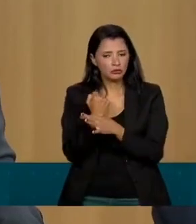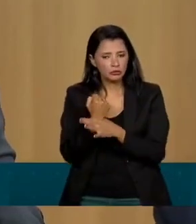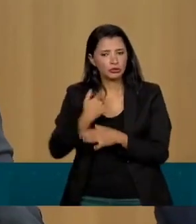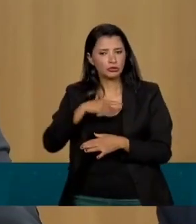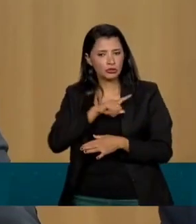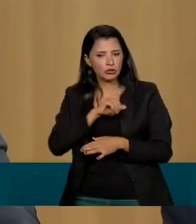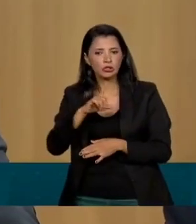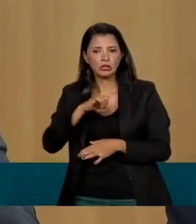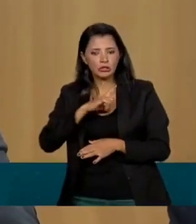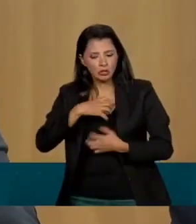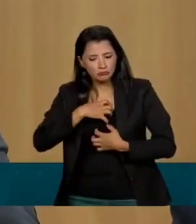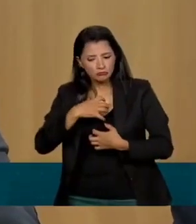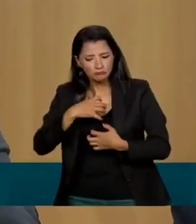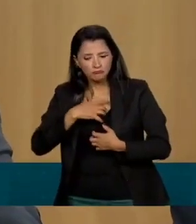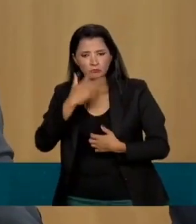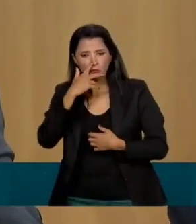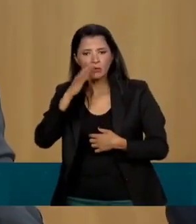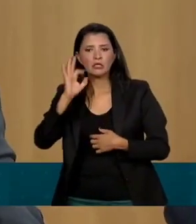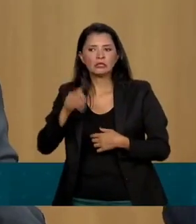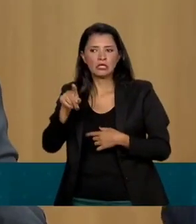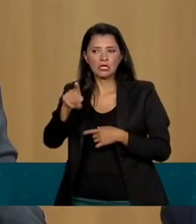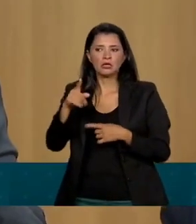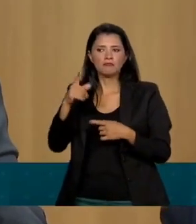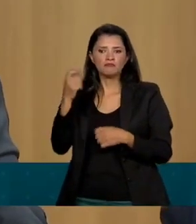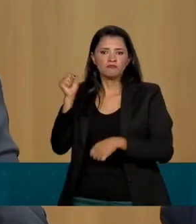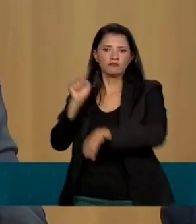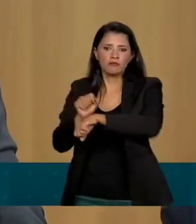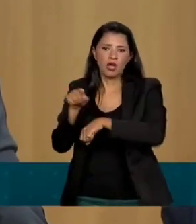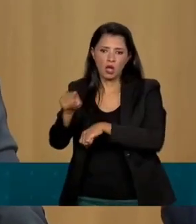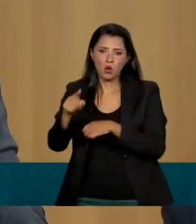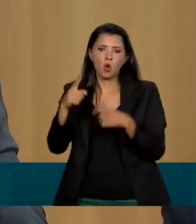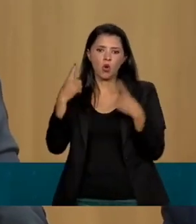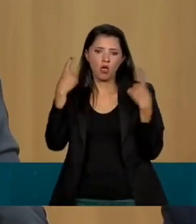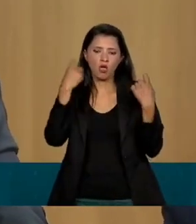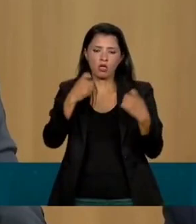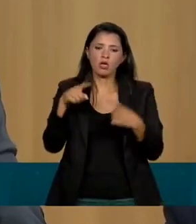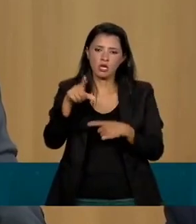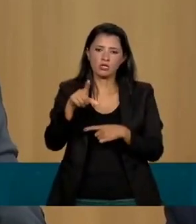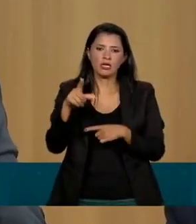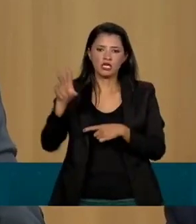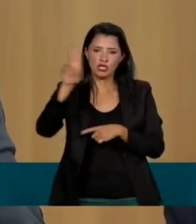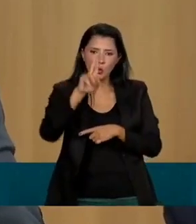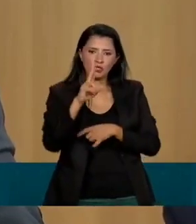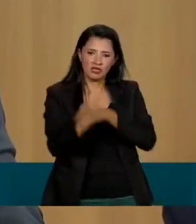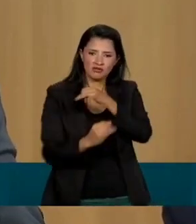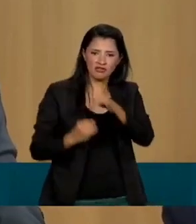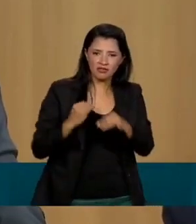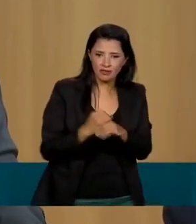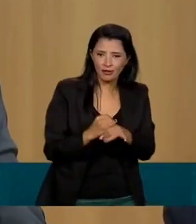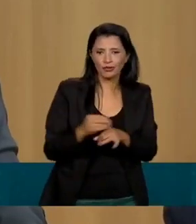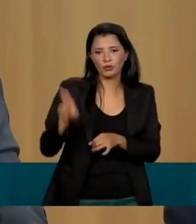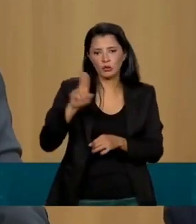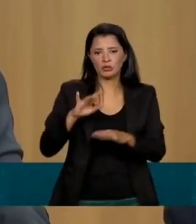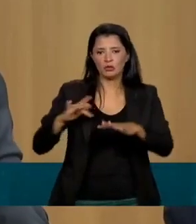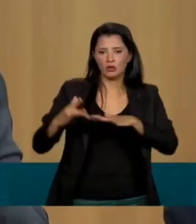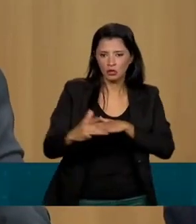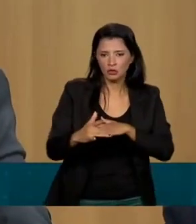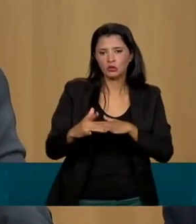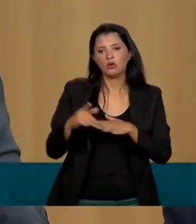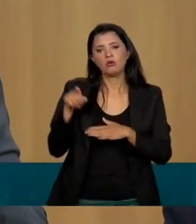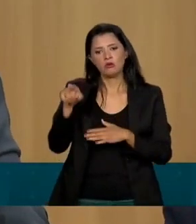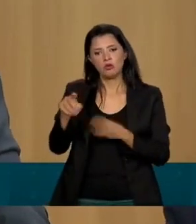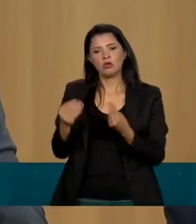a cessação dessa prática nociva por intermédio da internet, por intermédio das redes sociais,